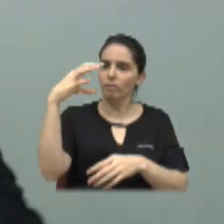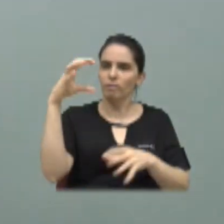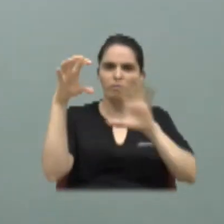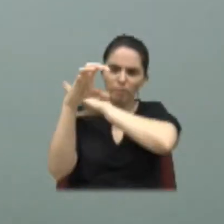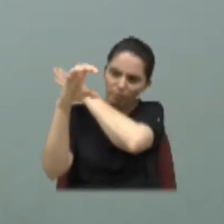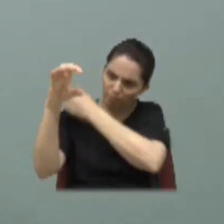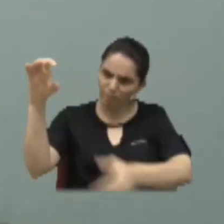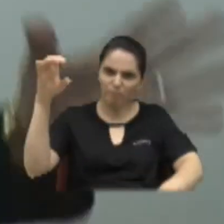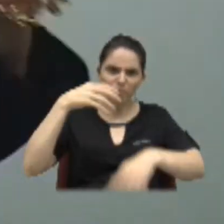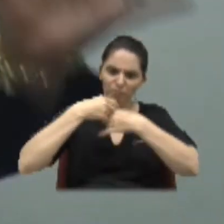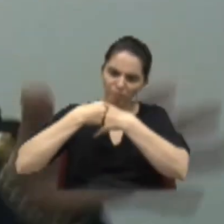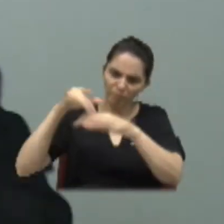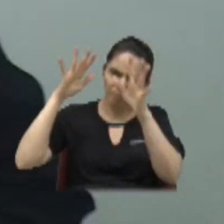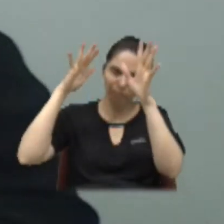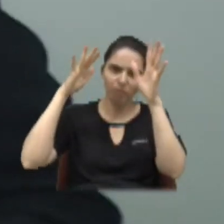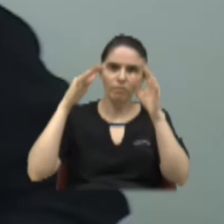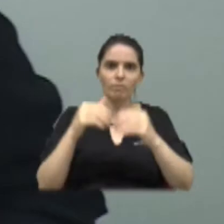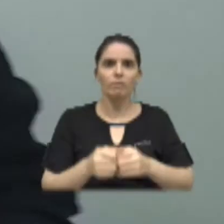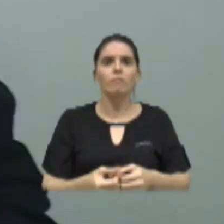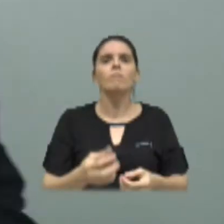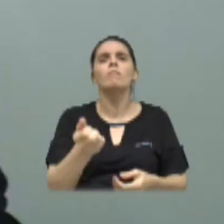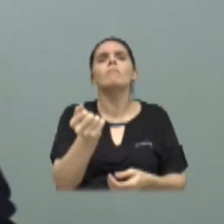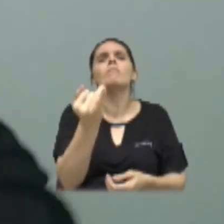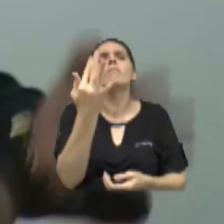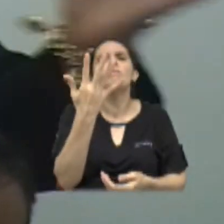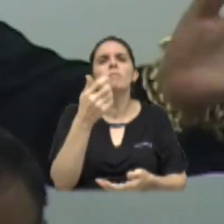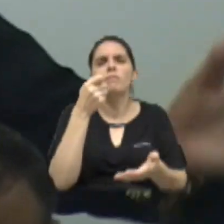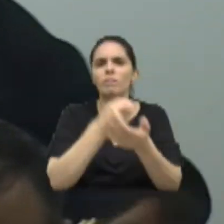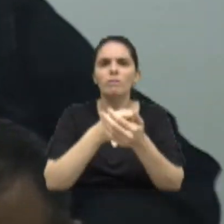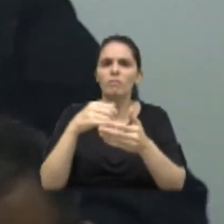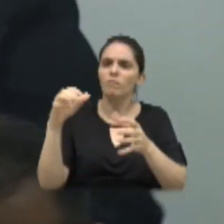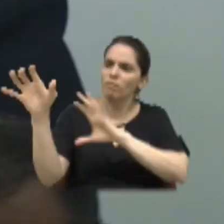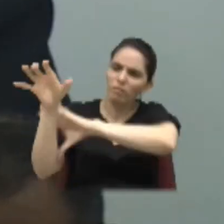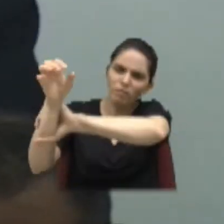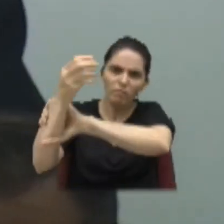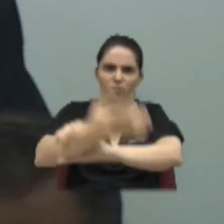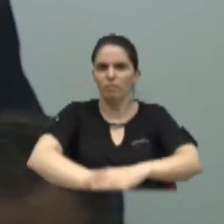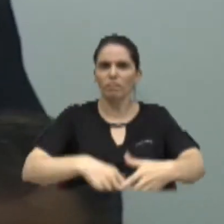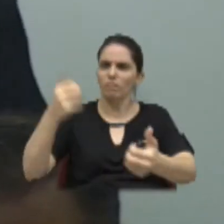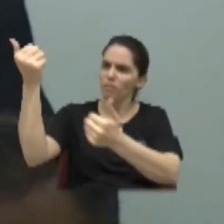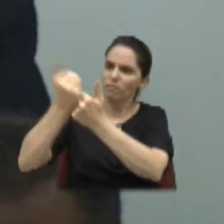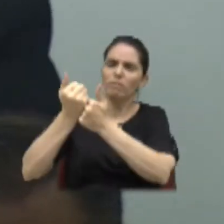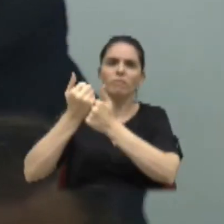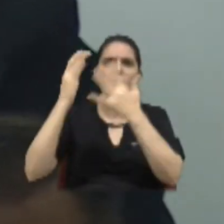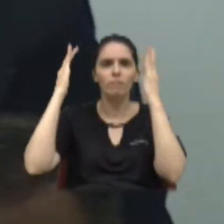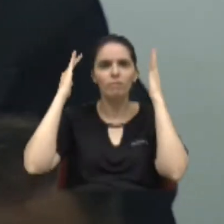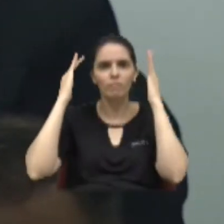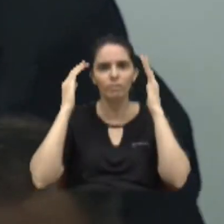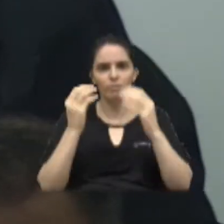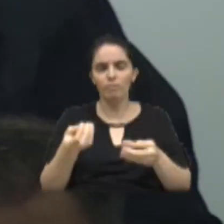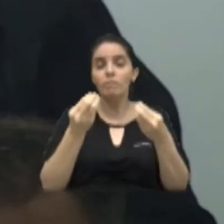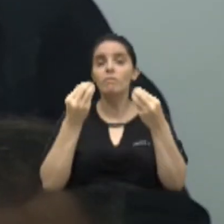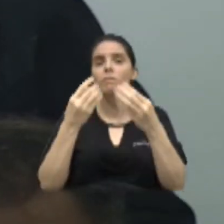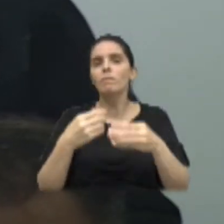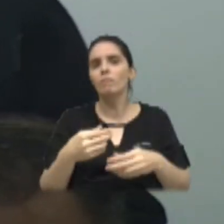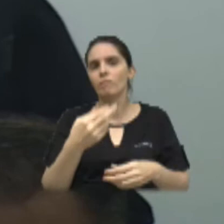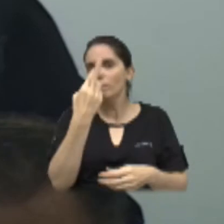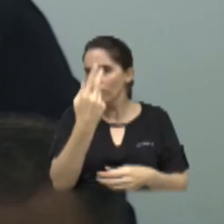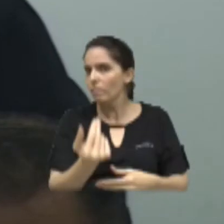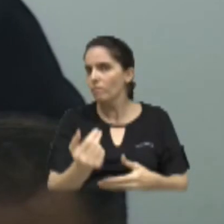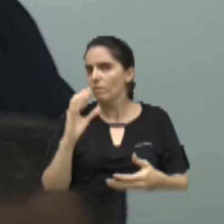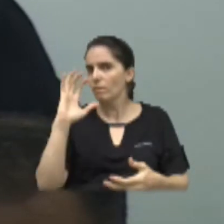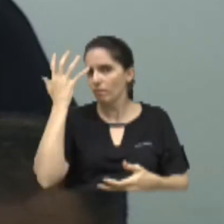arranca aquele radar. Quanto custa um radar, alguém sabe? Arranca aquele radar, põe o outro lá. Aí eu quero ver se vai acontecer a mesma coisa.